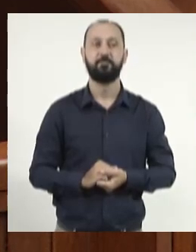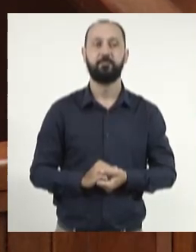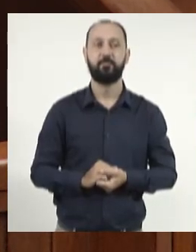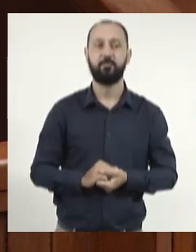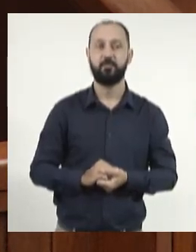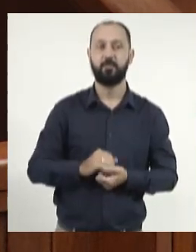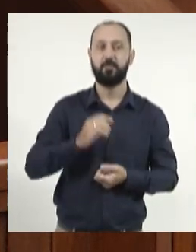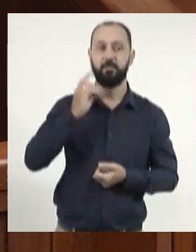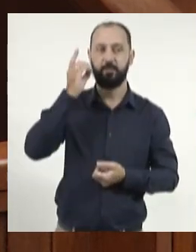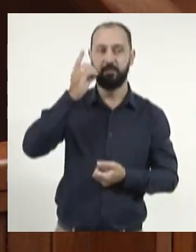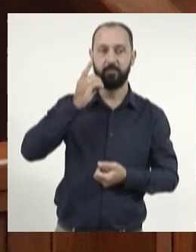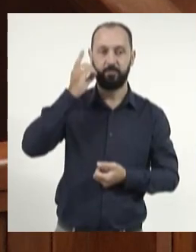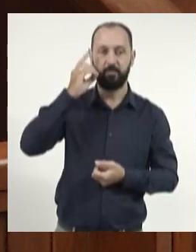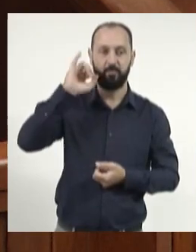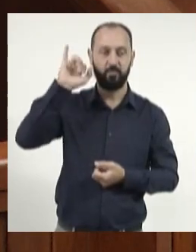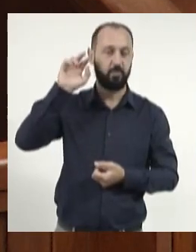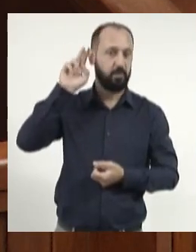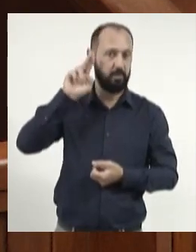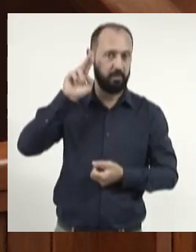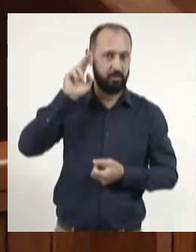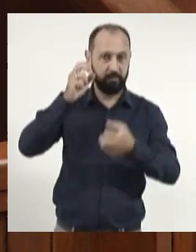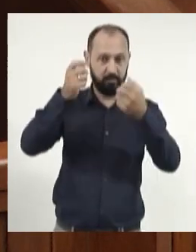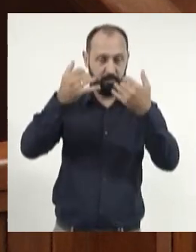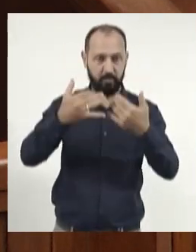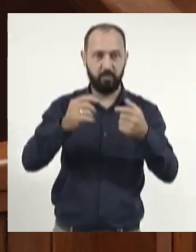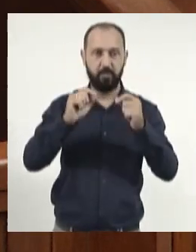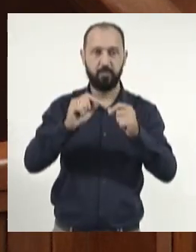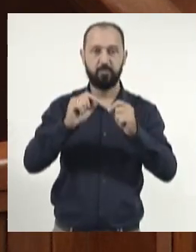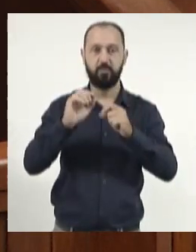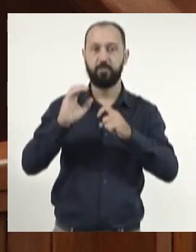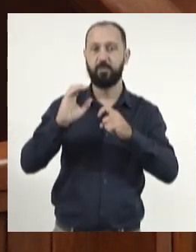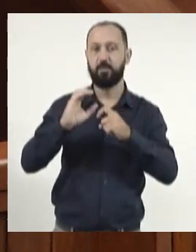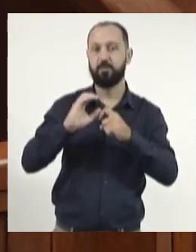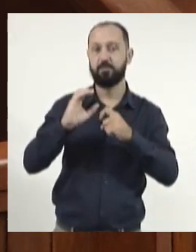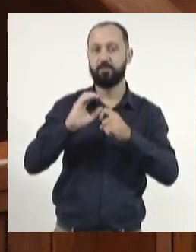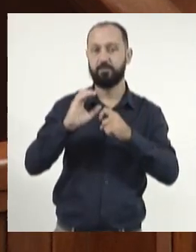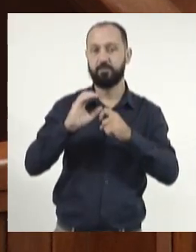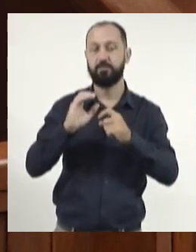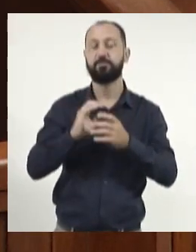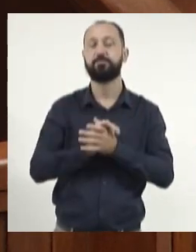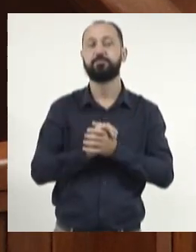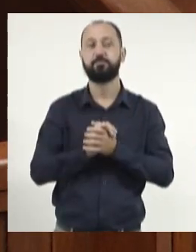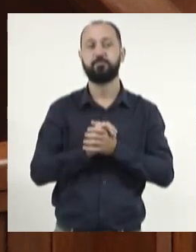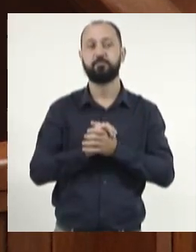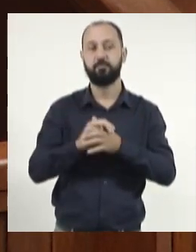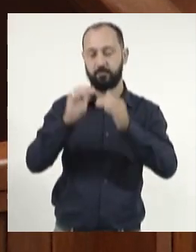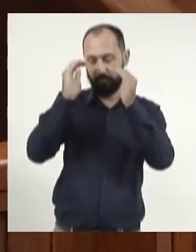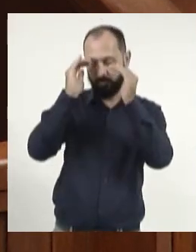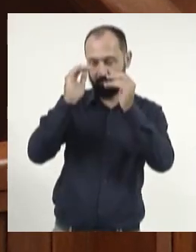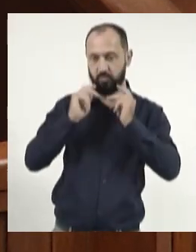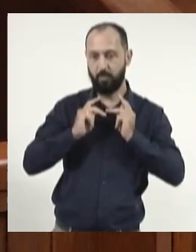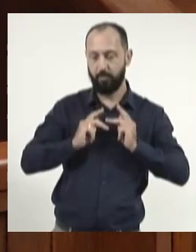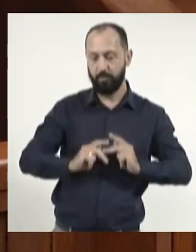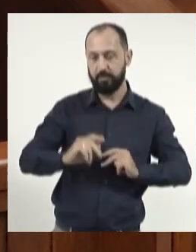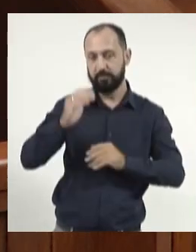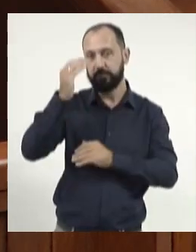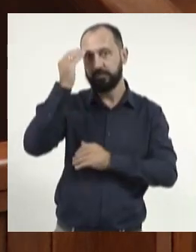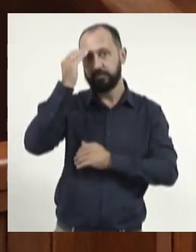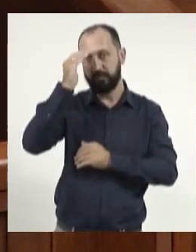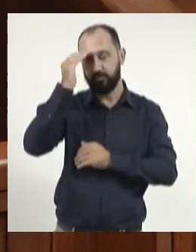Deputado João Henrique Catan falou agora sobre a questão da Cacemes. Respeito seu posicionamento, entendo.